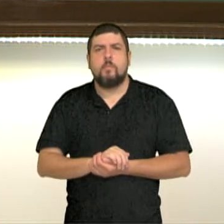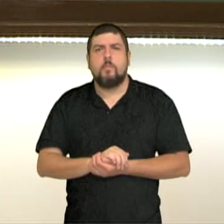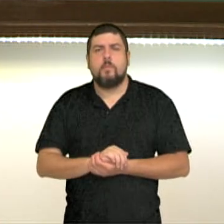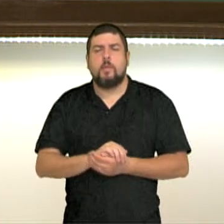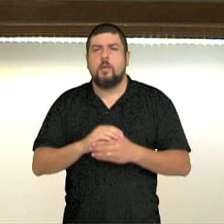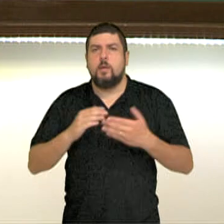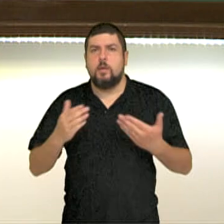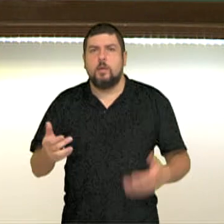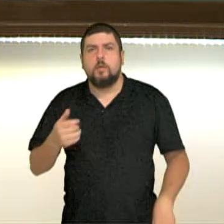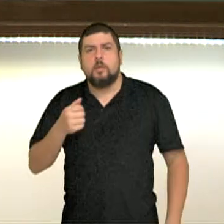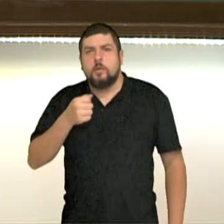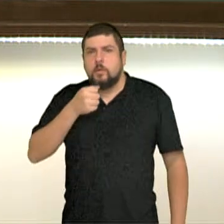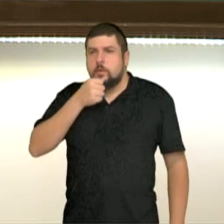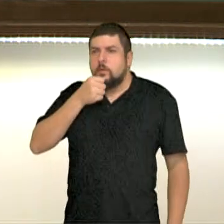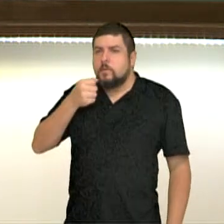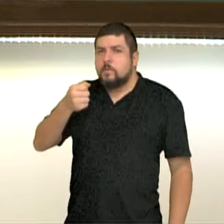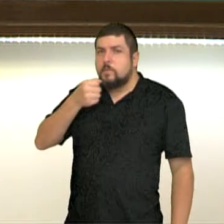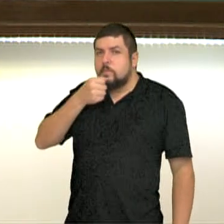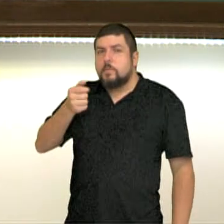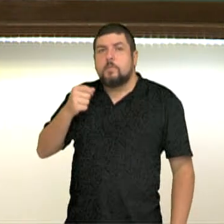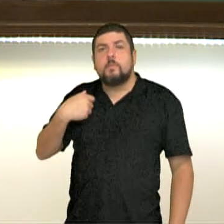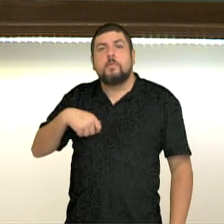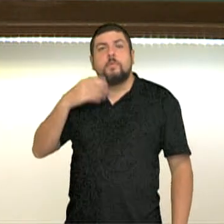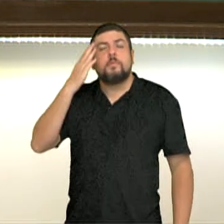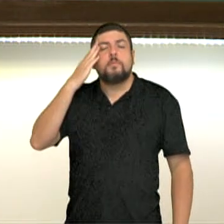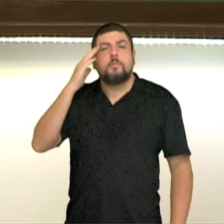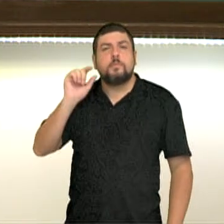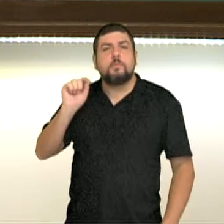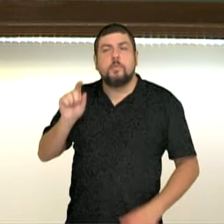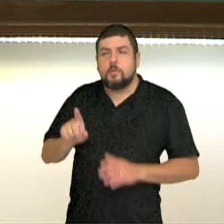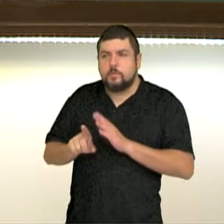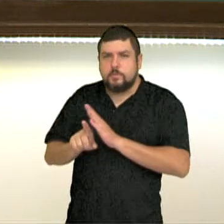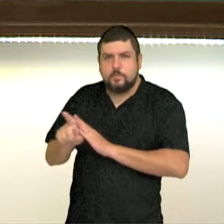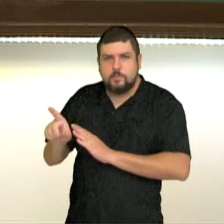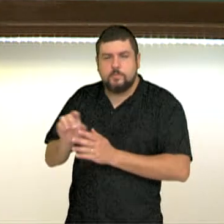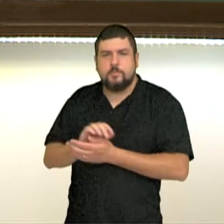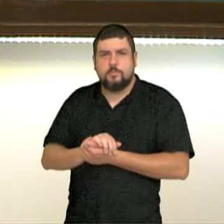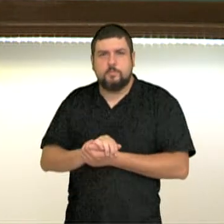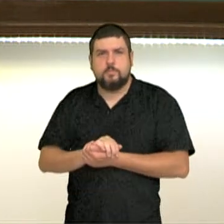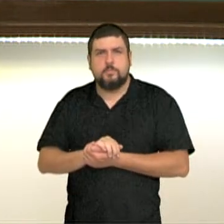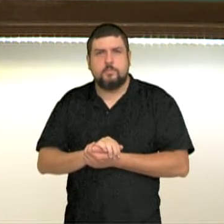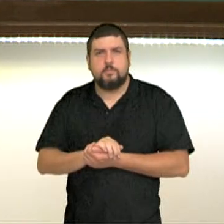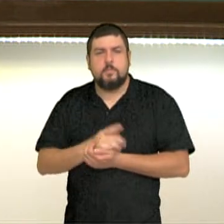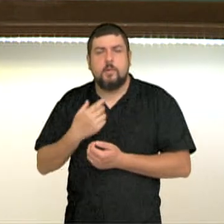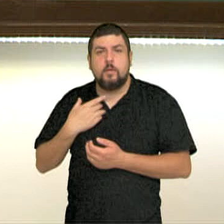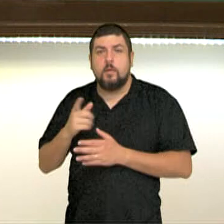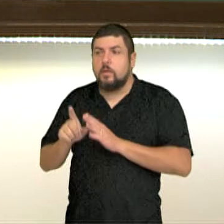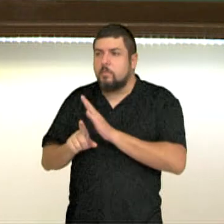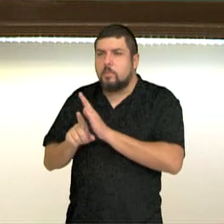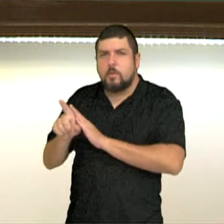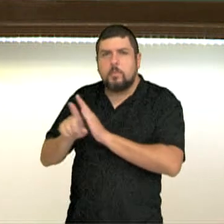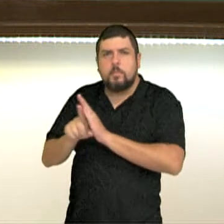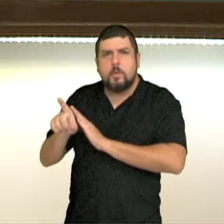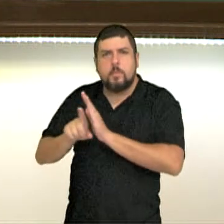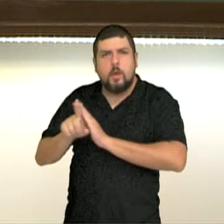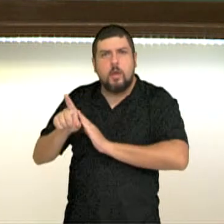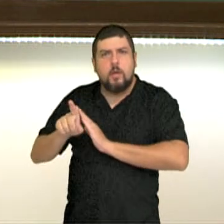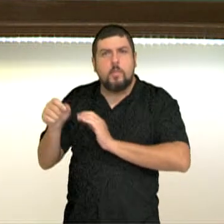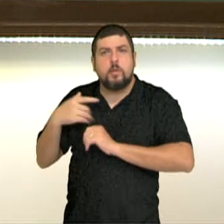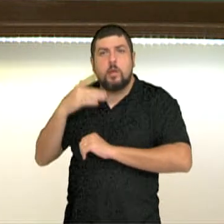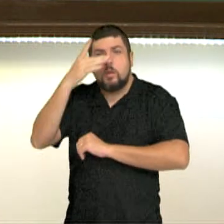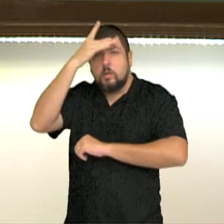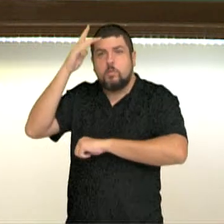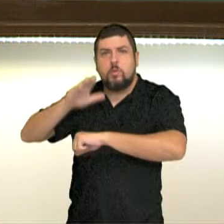da entrevista, você tem que saber o que perguntar, porque aí, conforme você está direcionando as perguntas, é que a pessoa